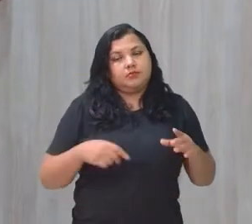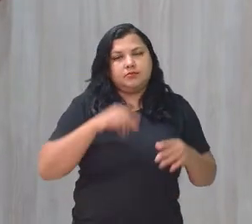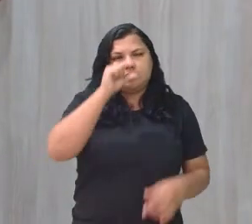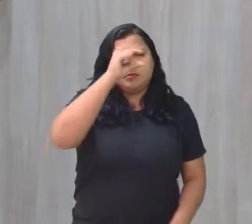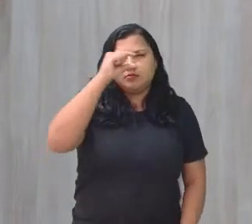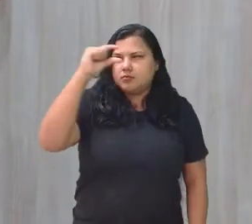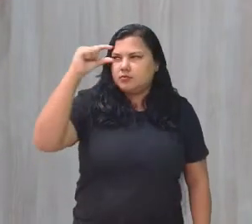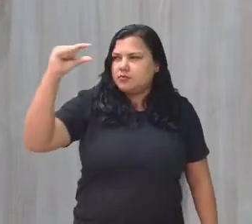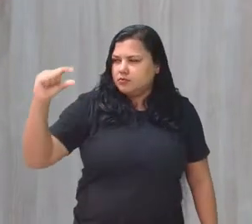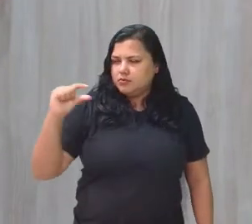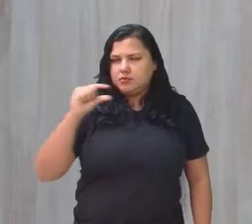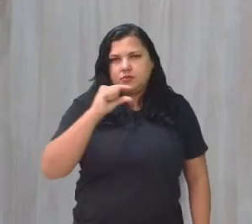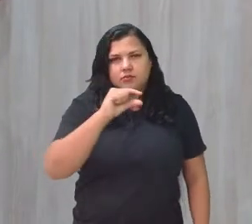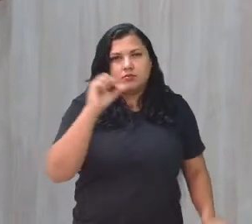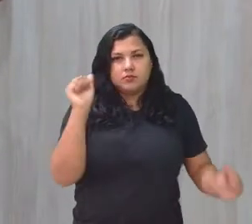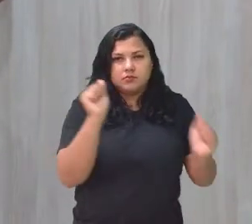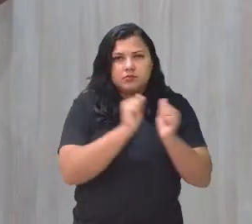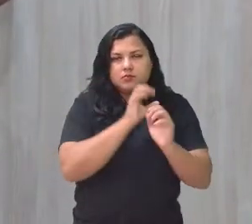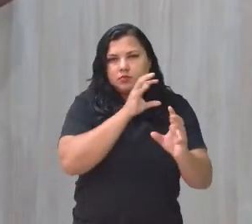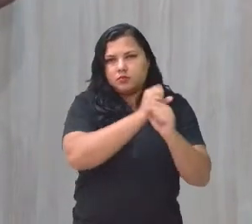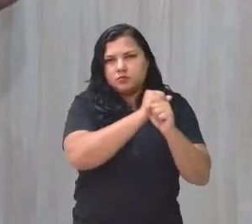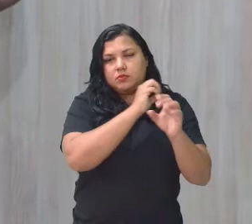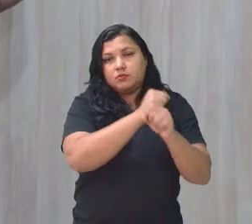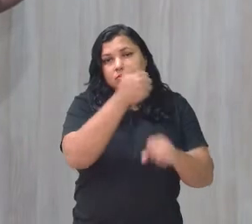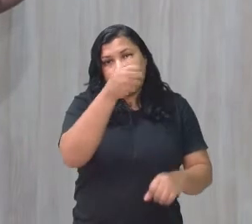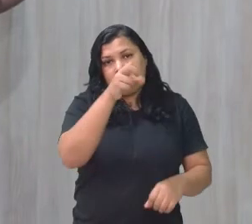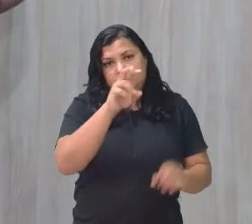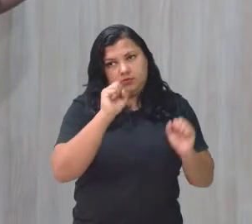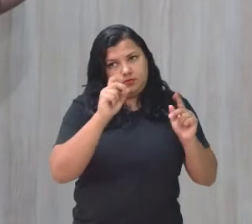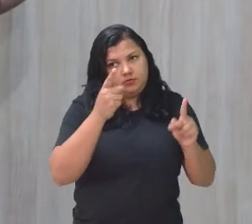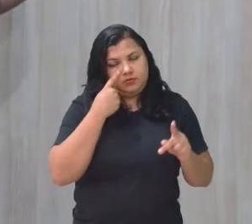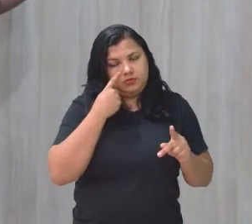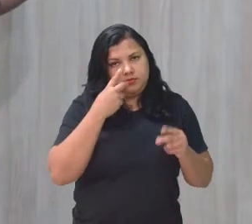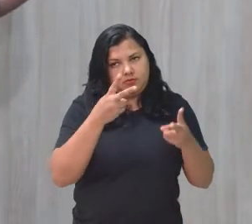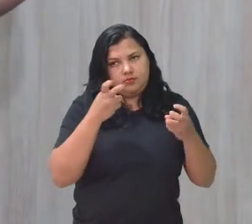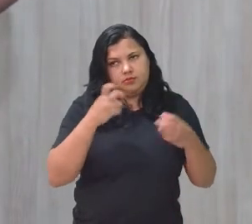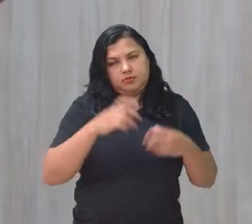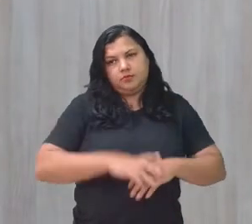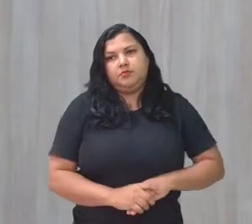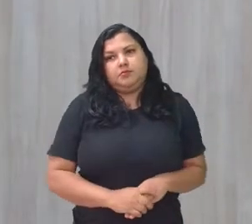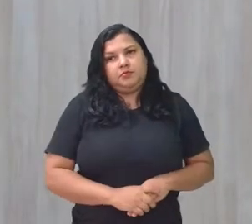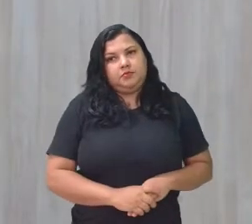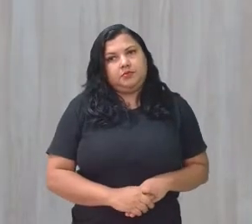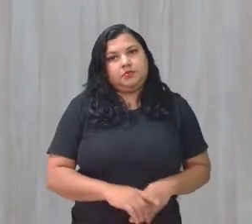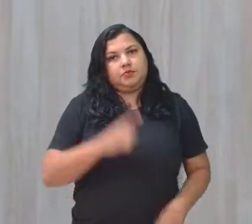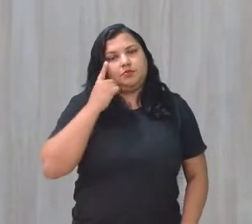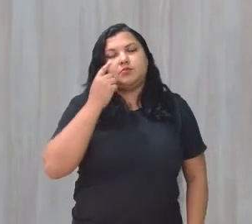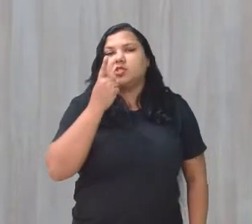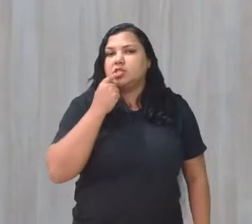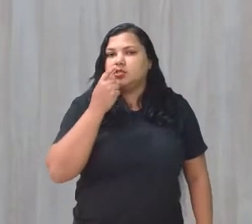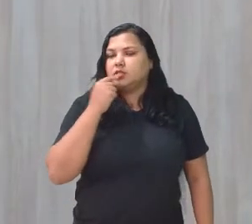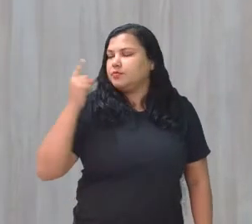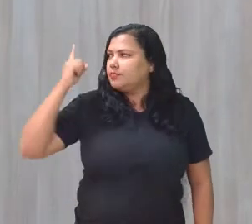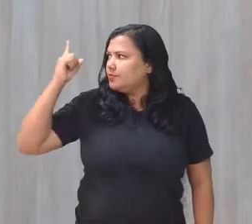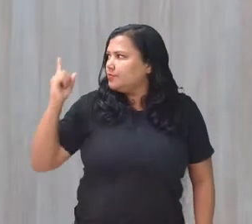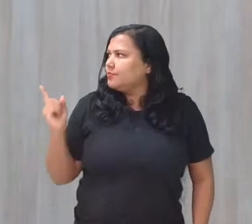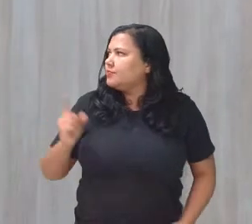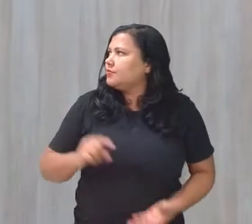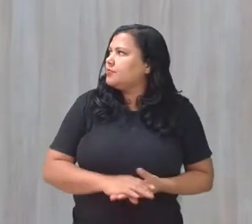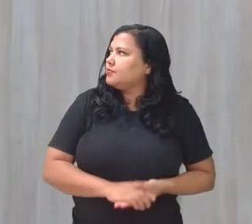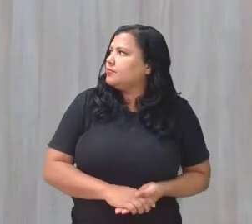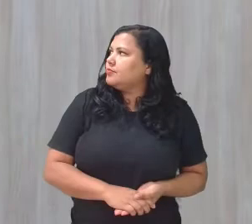partes. Quando eu pegar 15 dessas partes, observa como é que vai ficar. Então, eu destaquei aqui